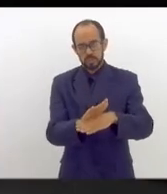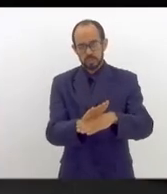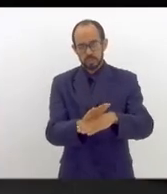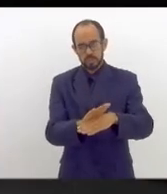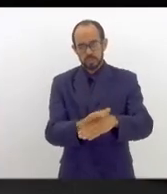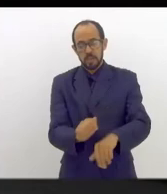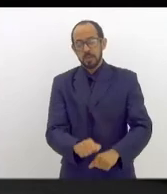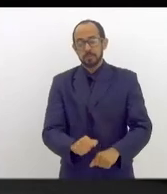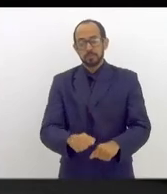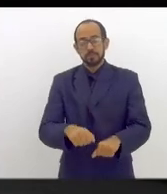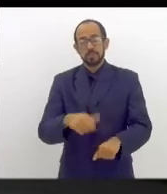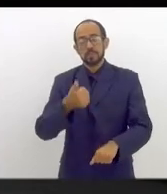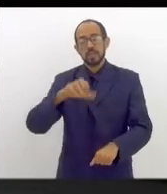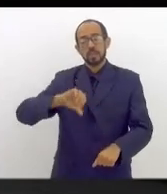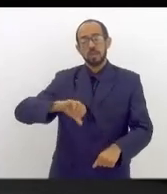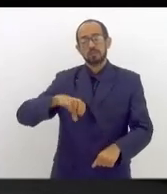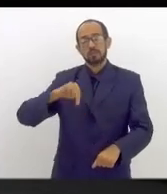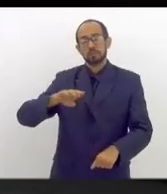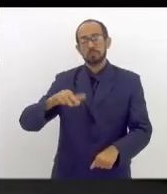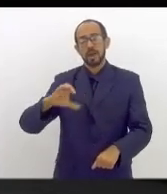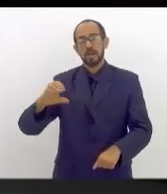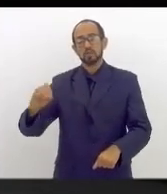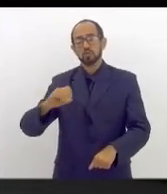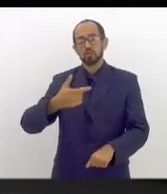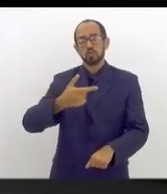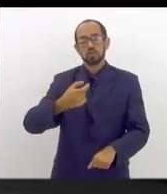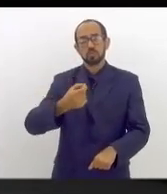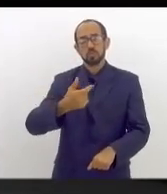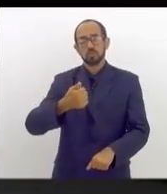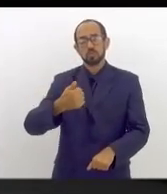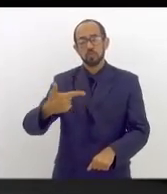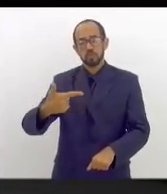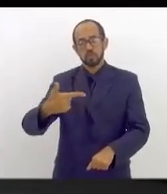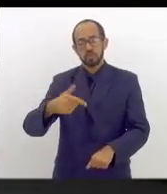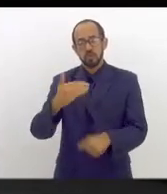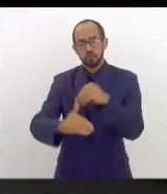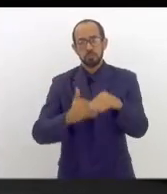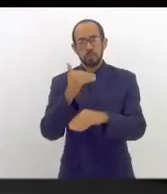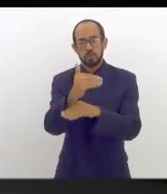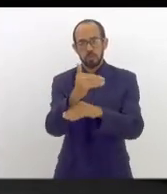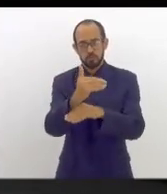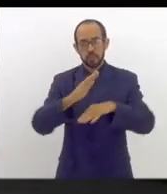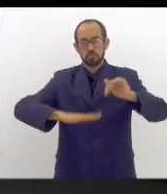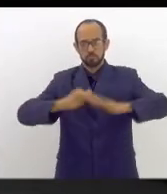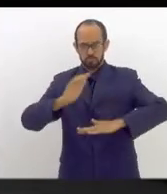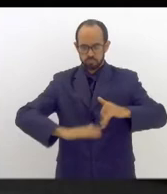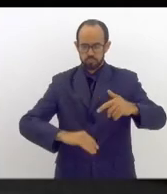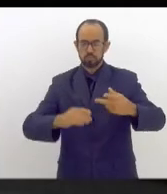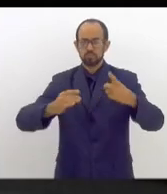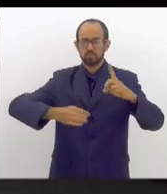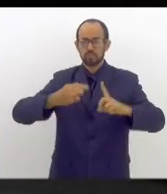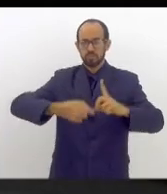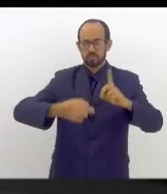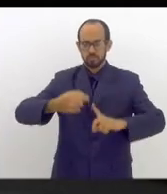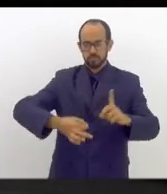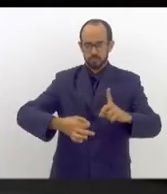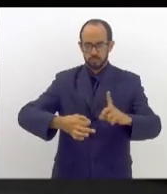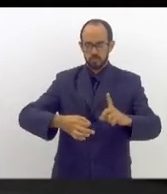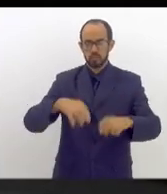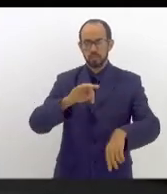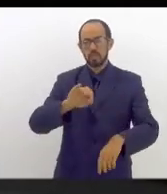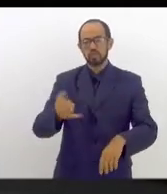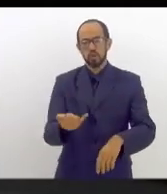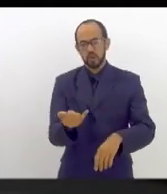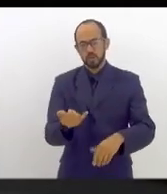19 de março de 2012 foi promovido ao cargo de Desembargador do egrégio Tribunal de Justiça onde é